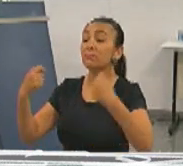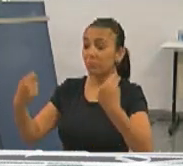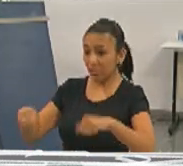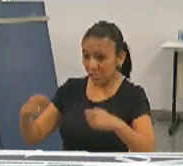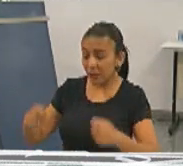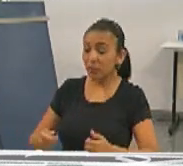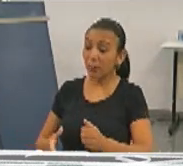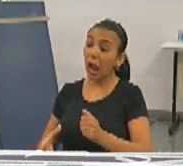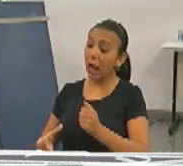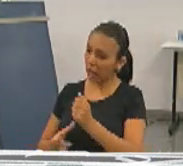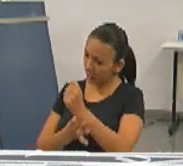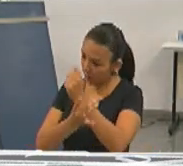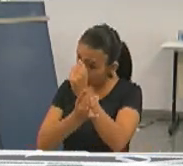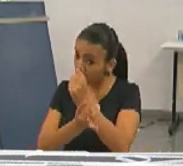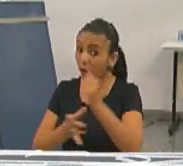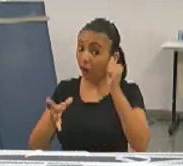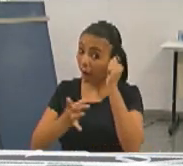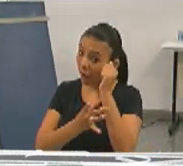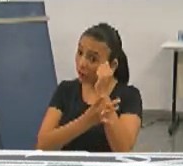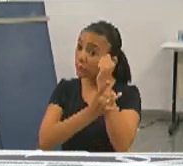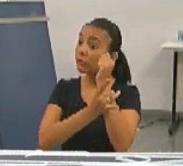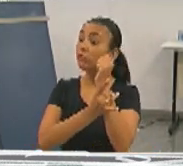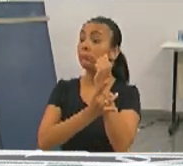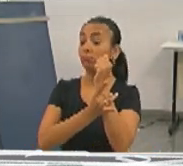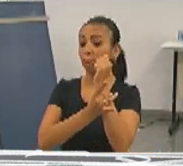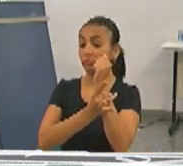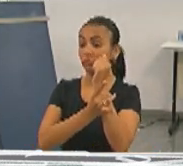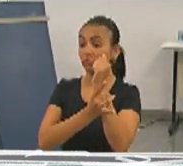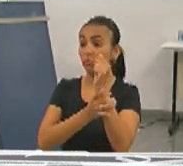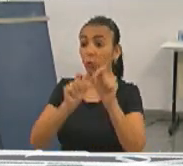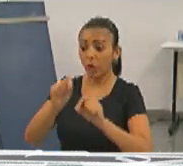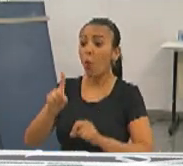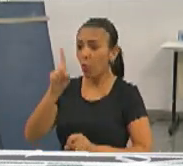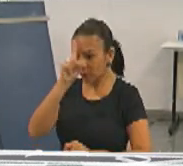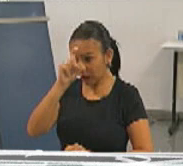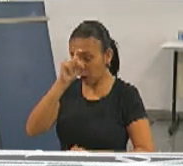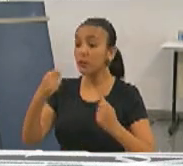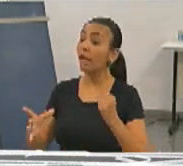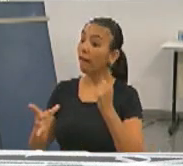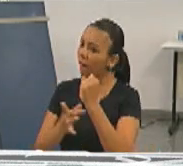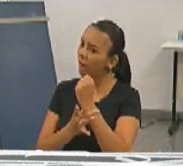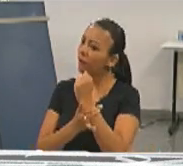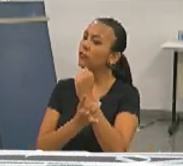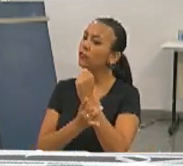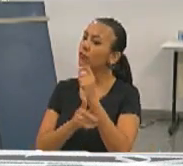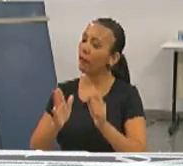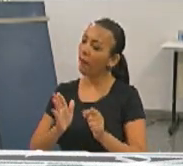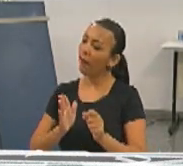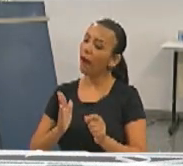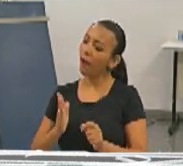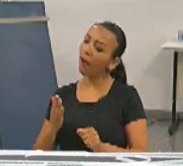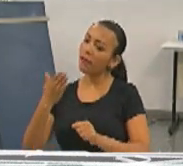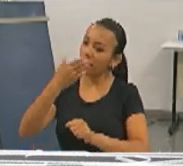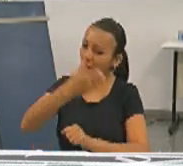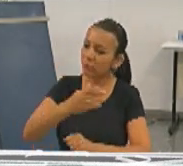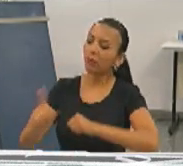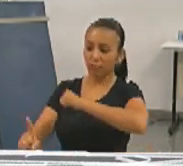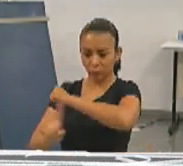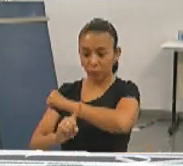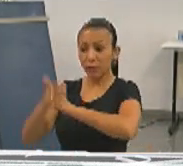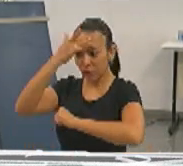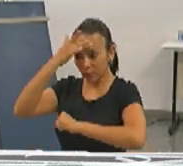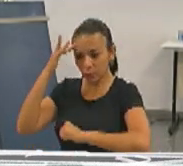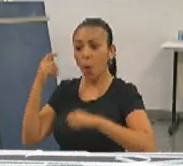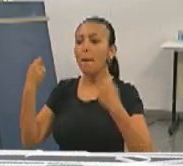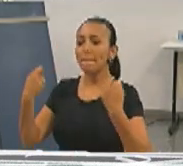para garantir, né, o que esse hospital tem que garantir, que é o acesso e o atendimento das pessoas, nós